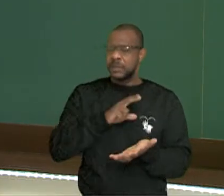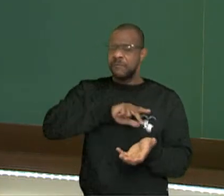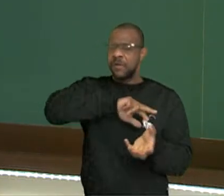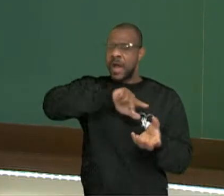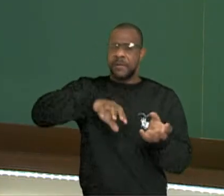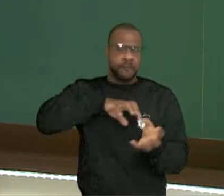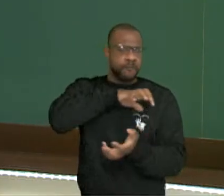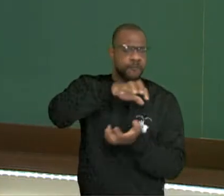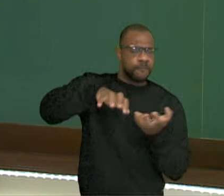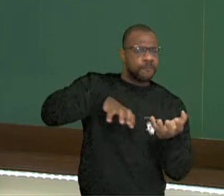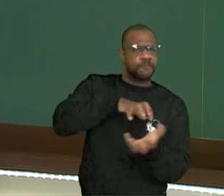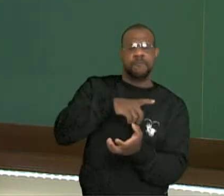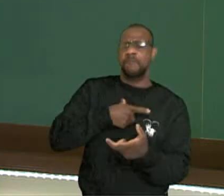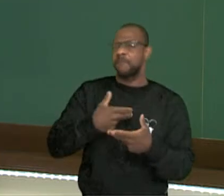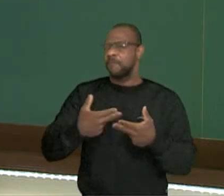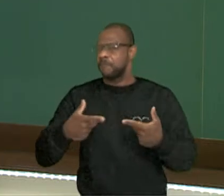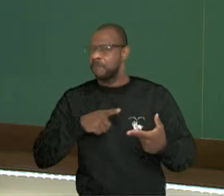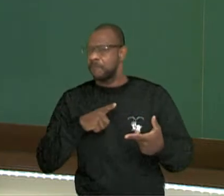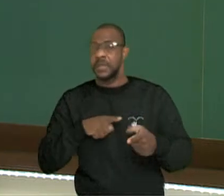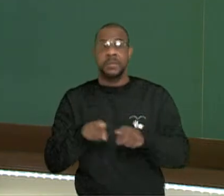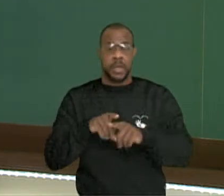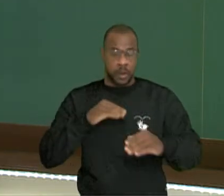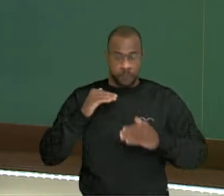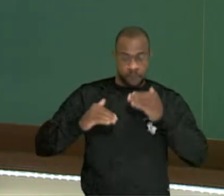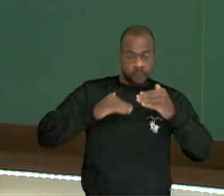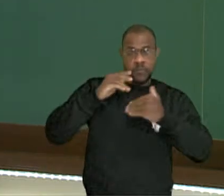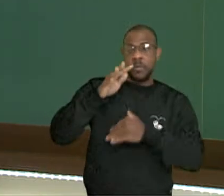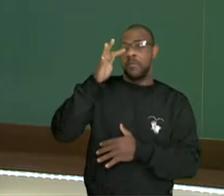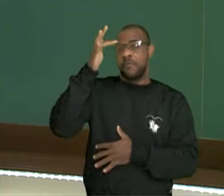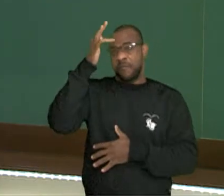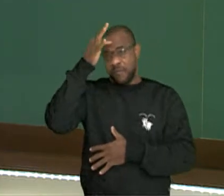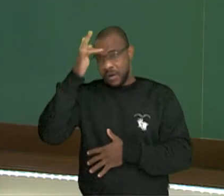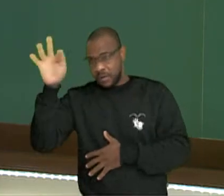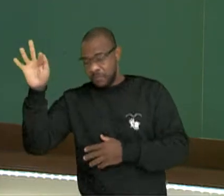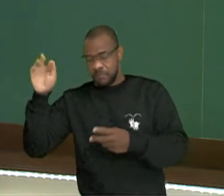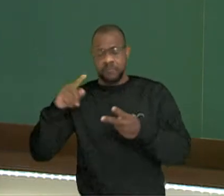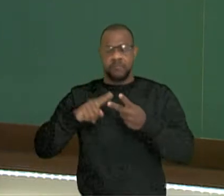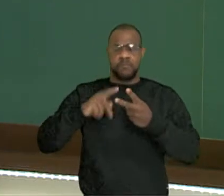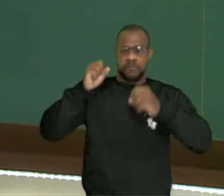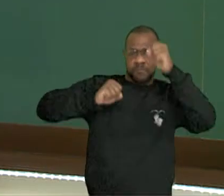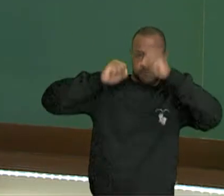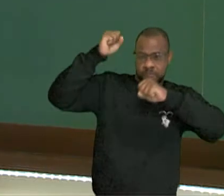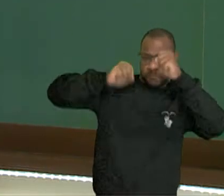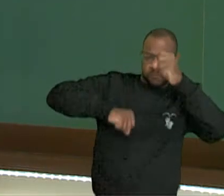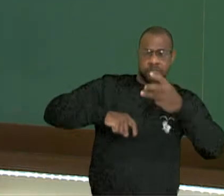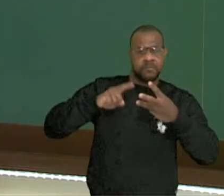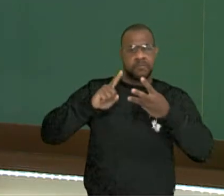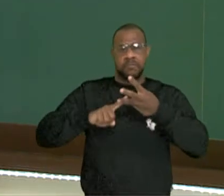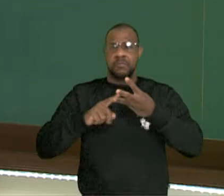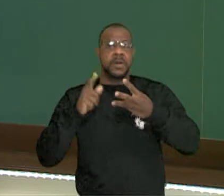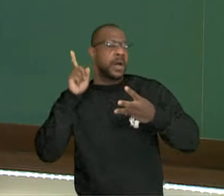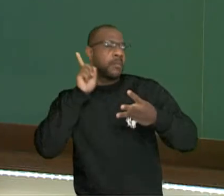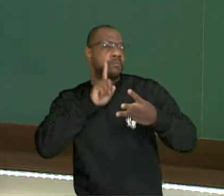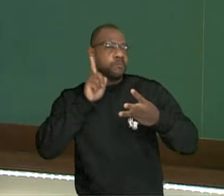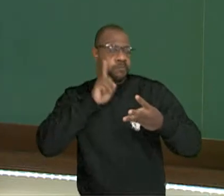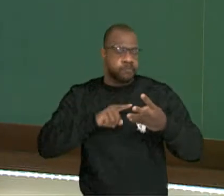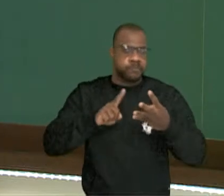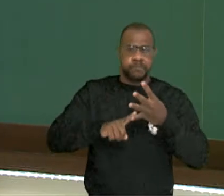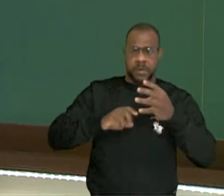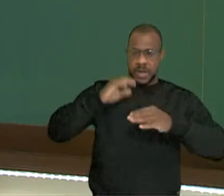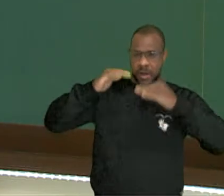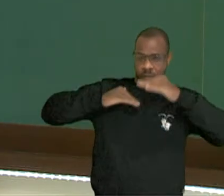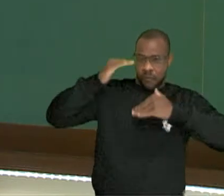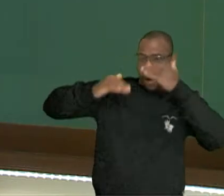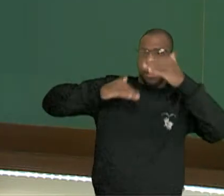por exemplo, Revolução Industrial, Revolução Francesa, Revolução Americana, né? Vejam